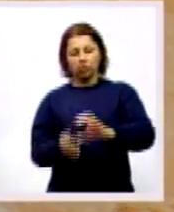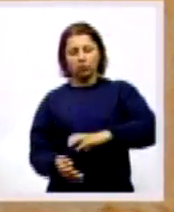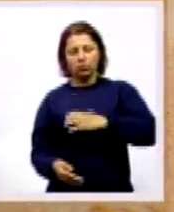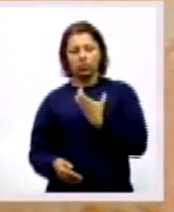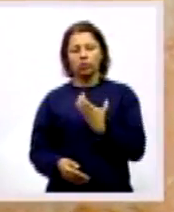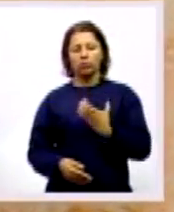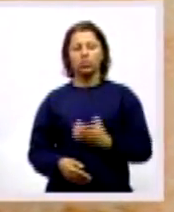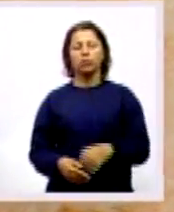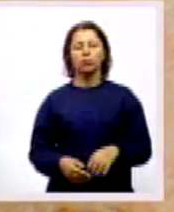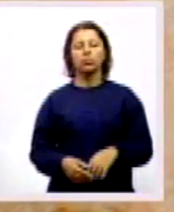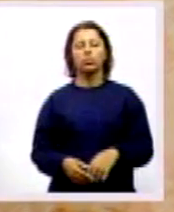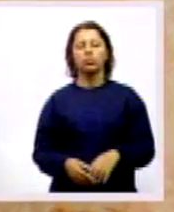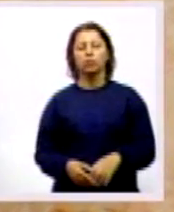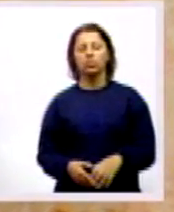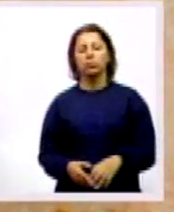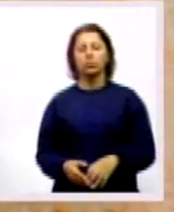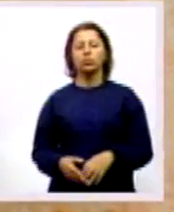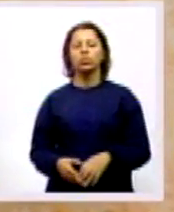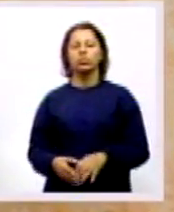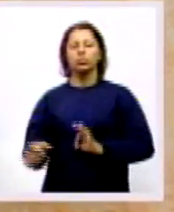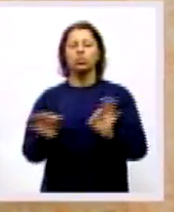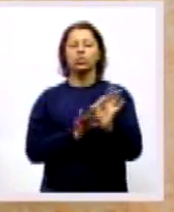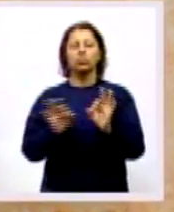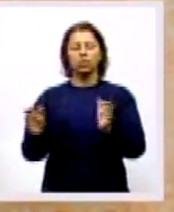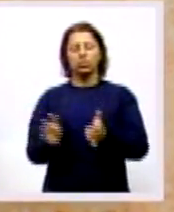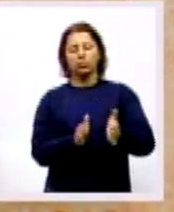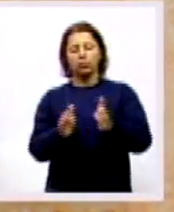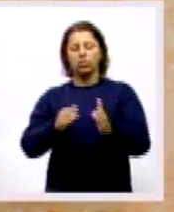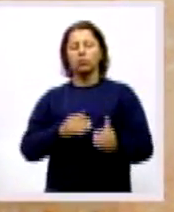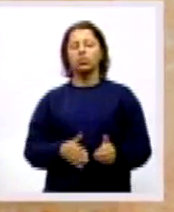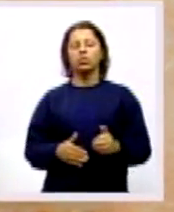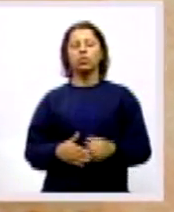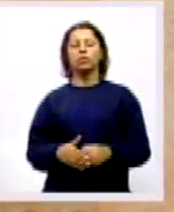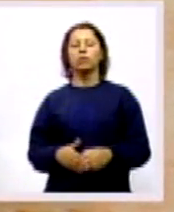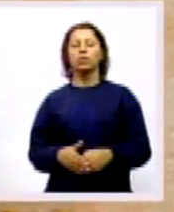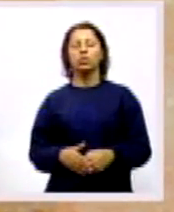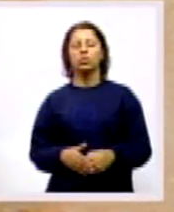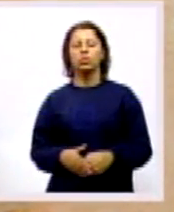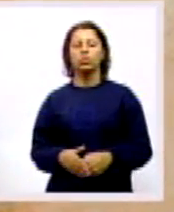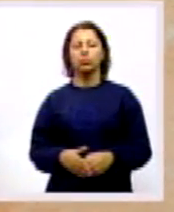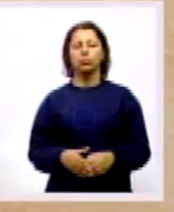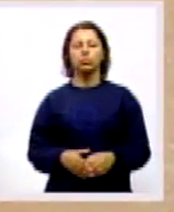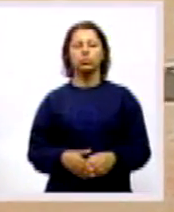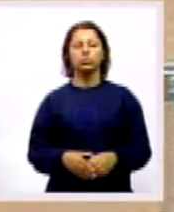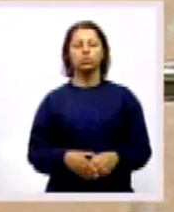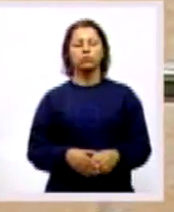andar, abrir a estrada que nos levaria até nós mesmos.